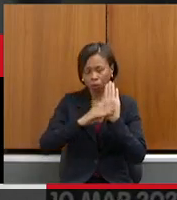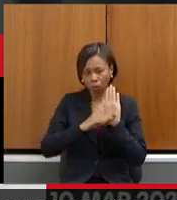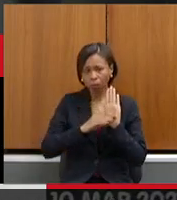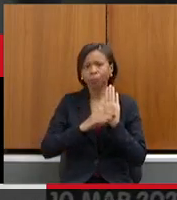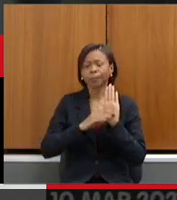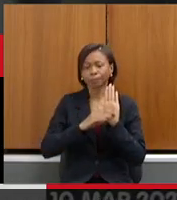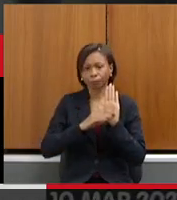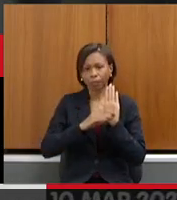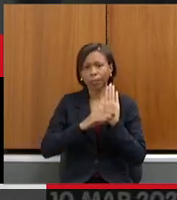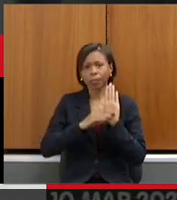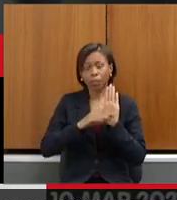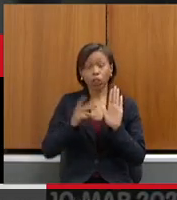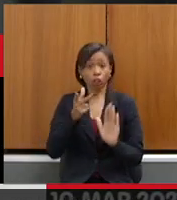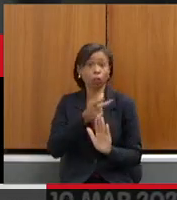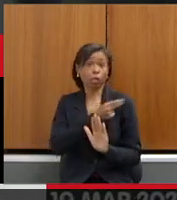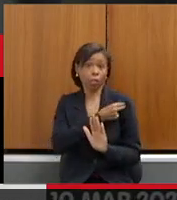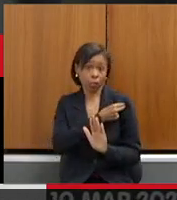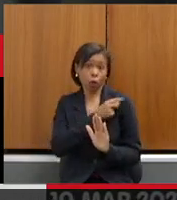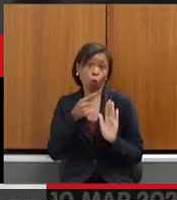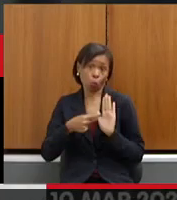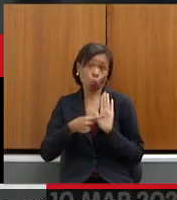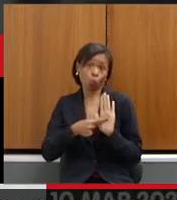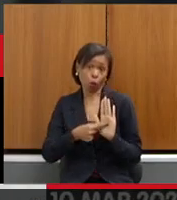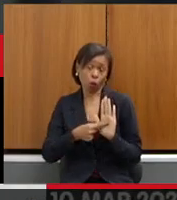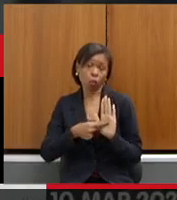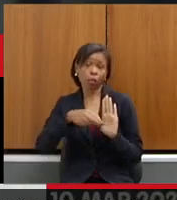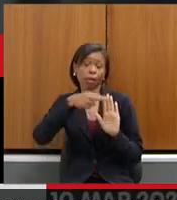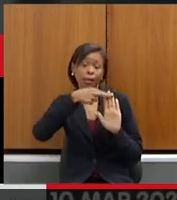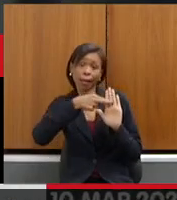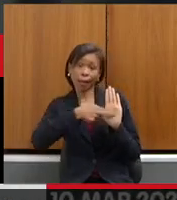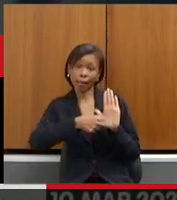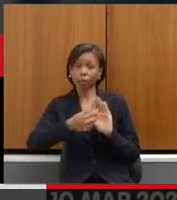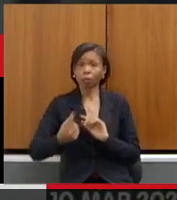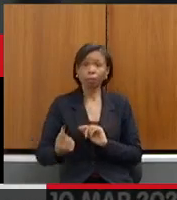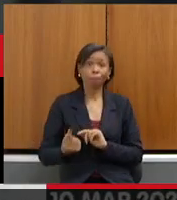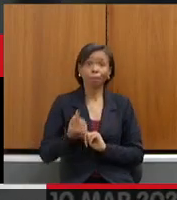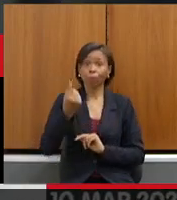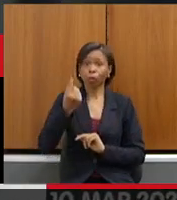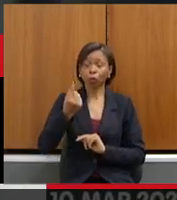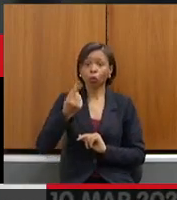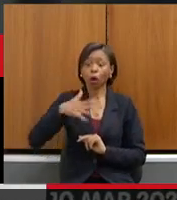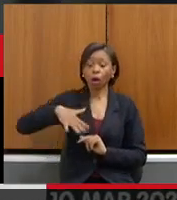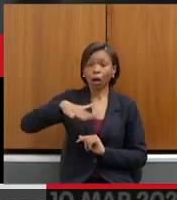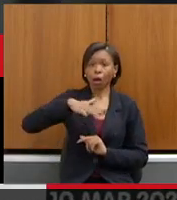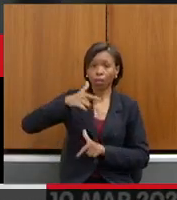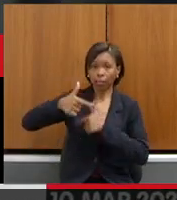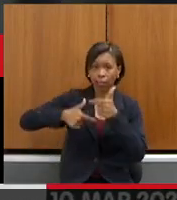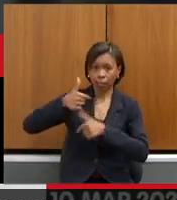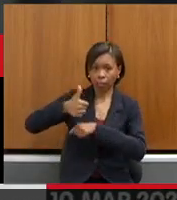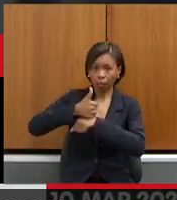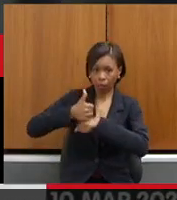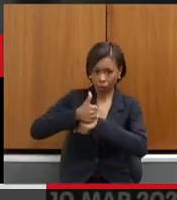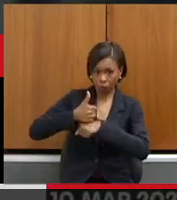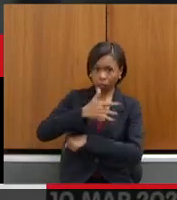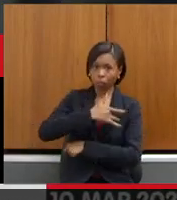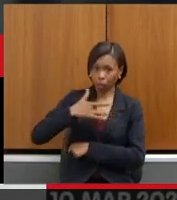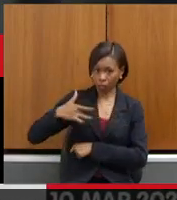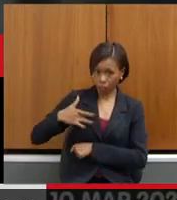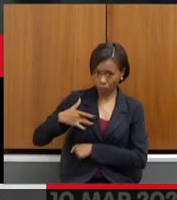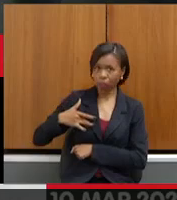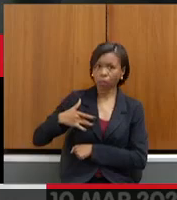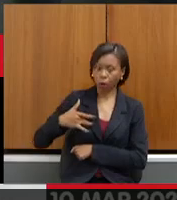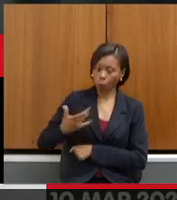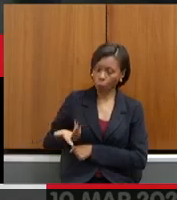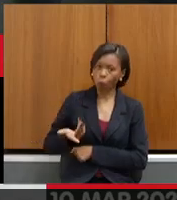traz o programa nacional de imunização ele fala primeiro para se vacinar os trabalhadores da linha de frente o que que estão